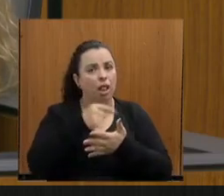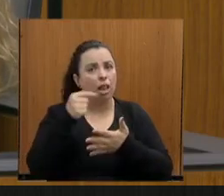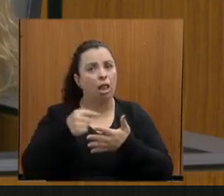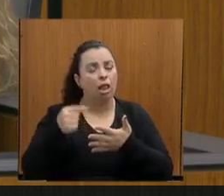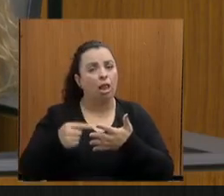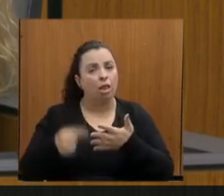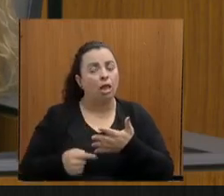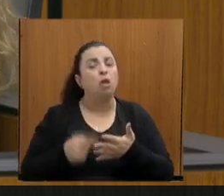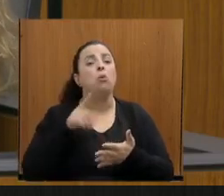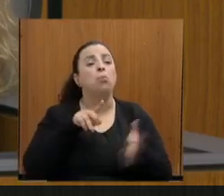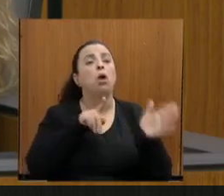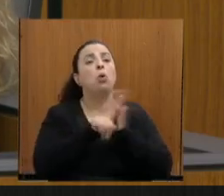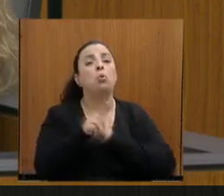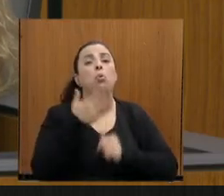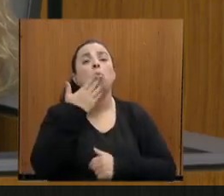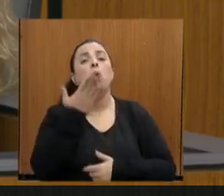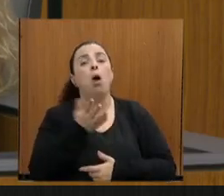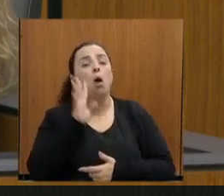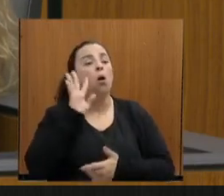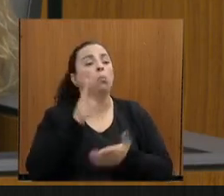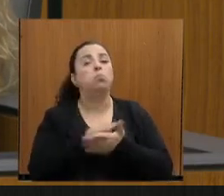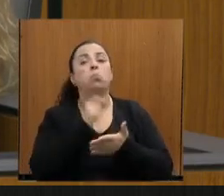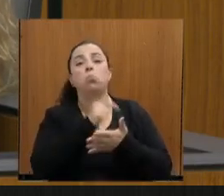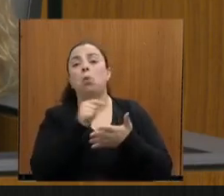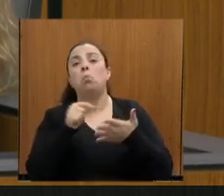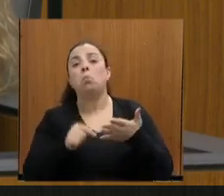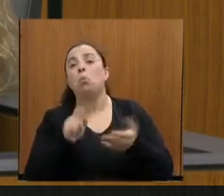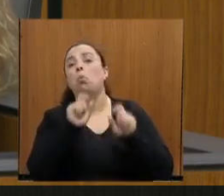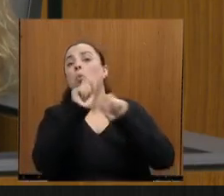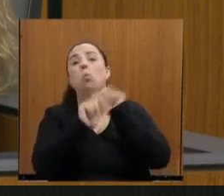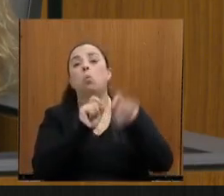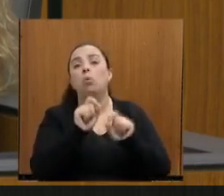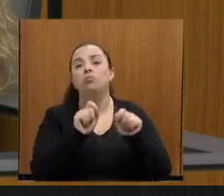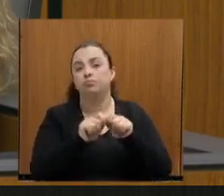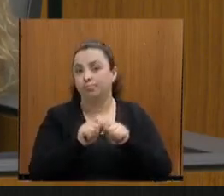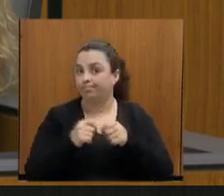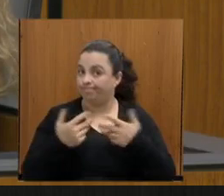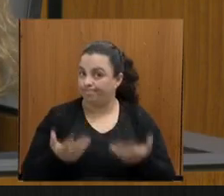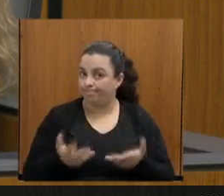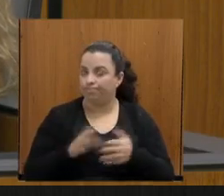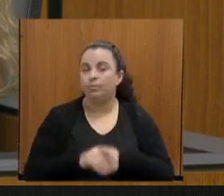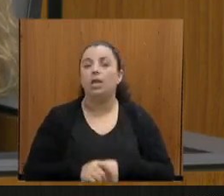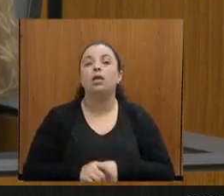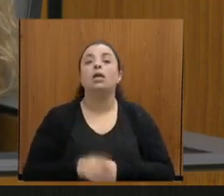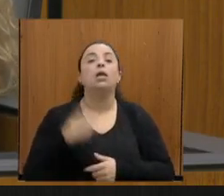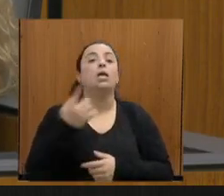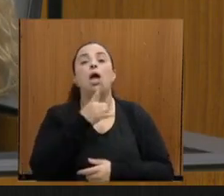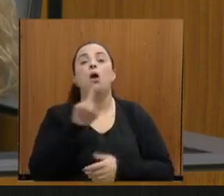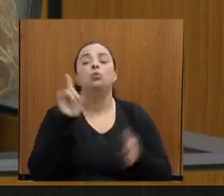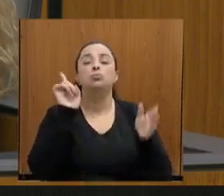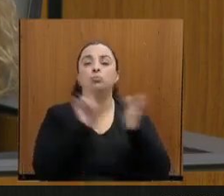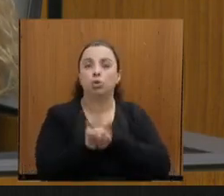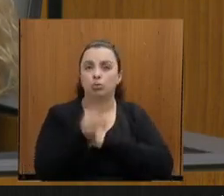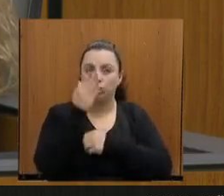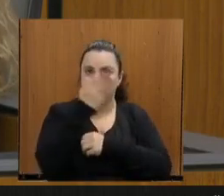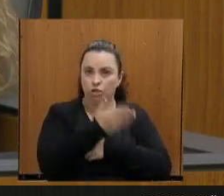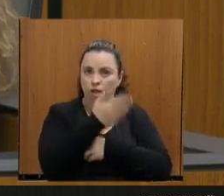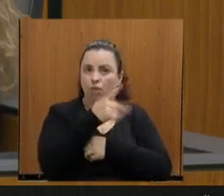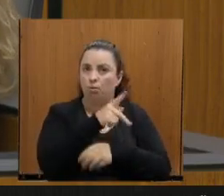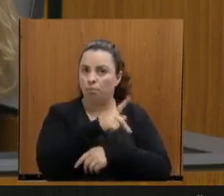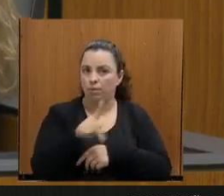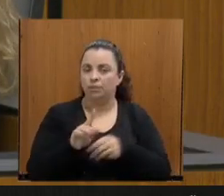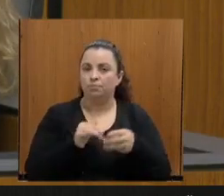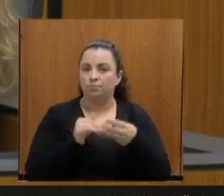é quais foram tomadas dessas providências minha última questão ao presidente da Cemig em